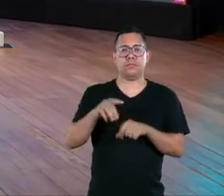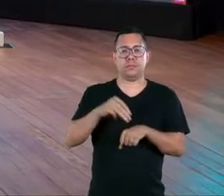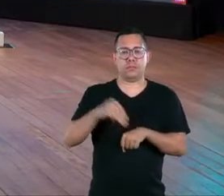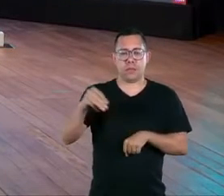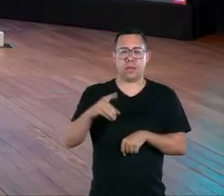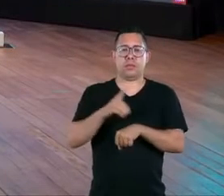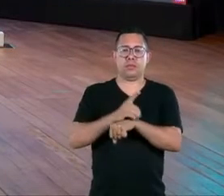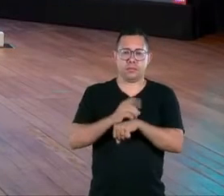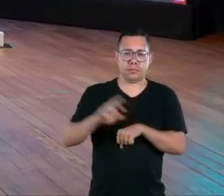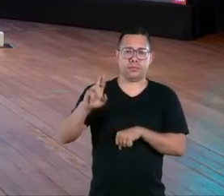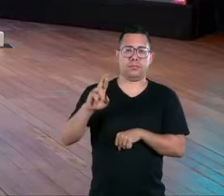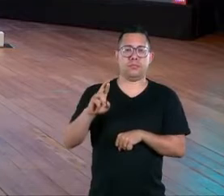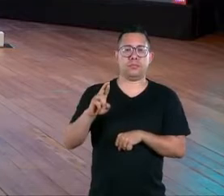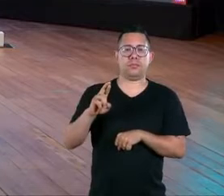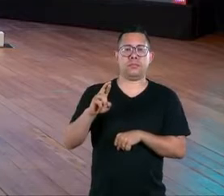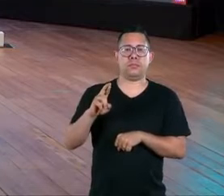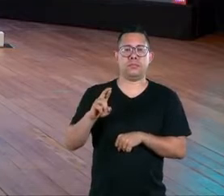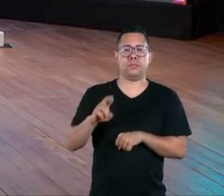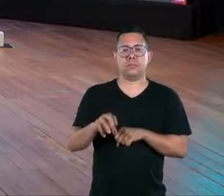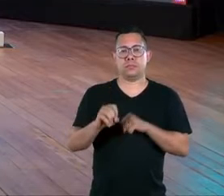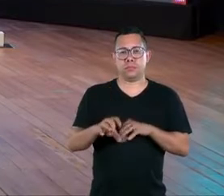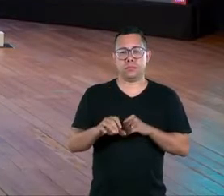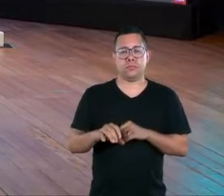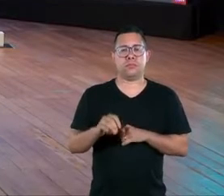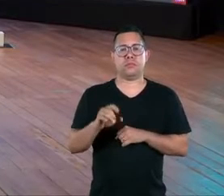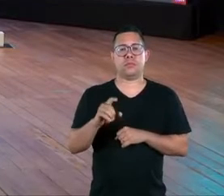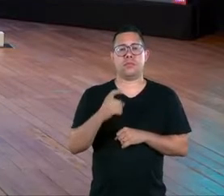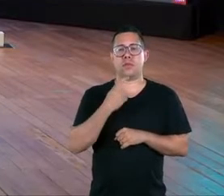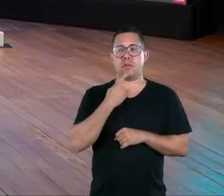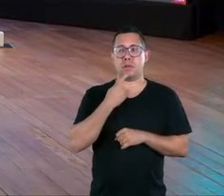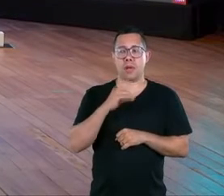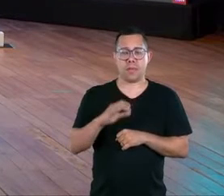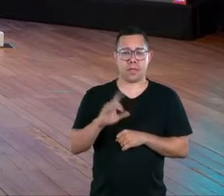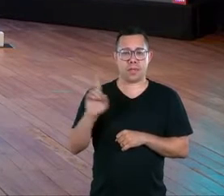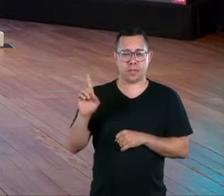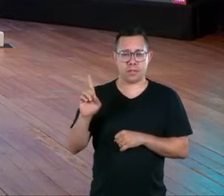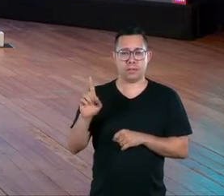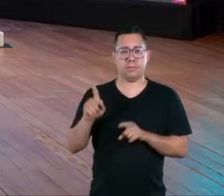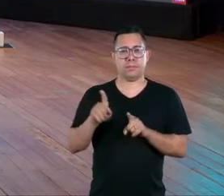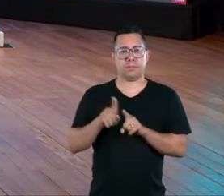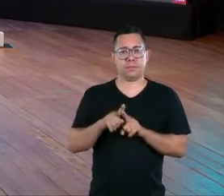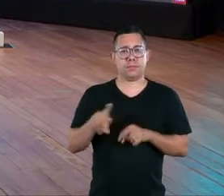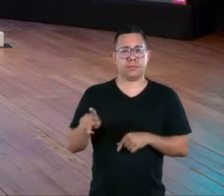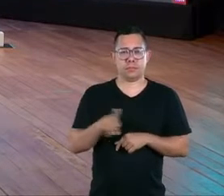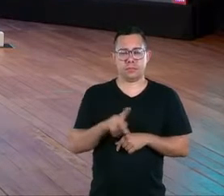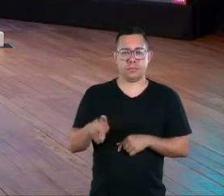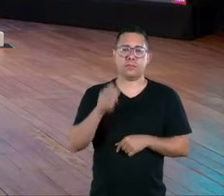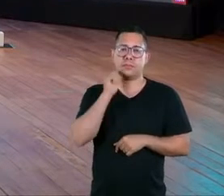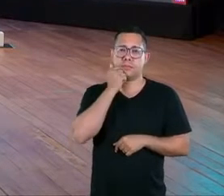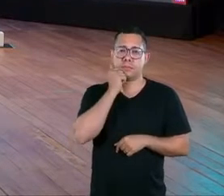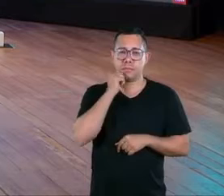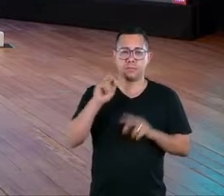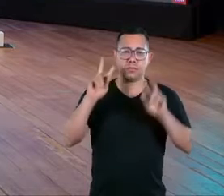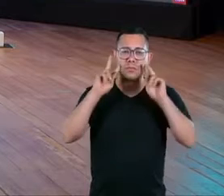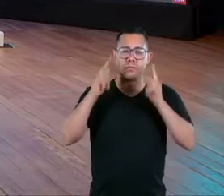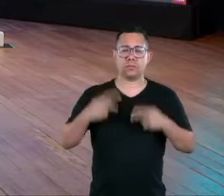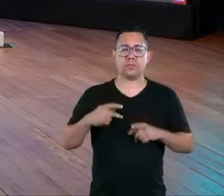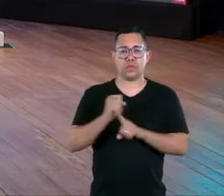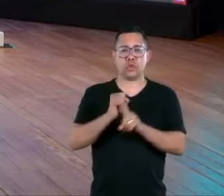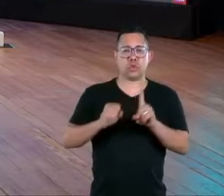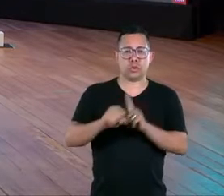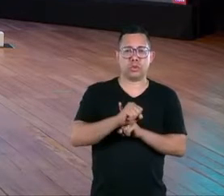em Educação pela Faculdade de Educação da Unicamp. É professor do Departamento de Educação do Instituto de Ciências Humanas e Sociais